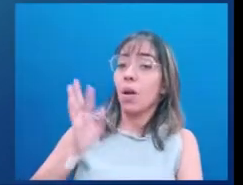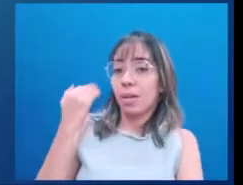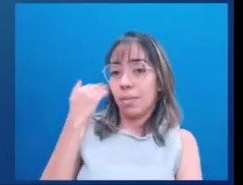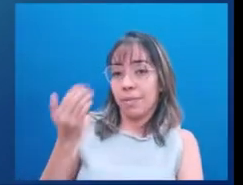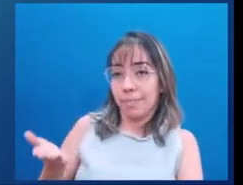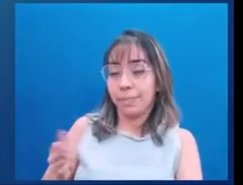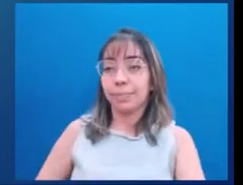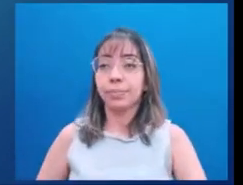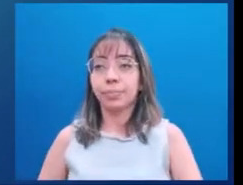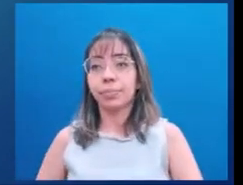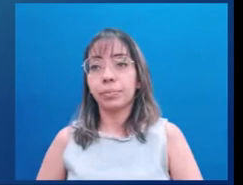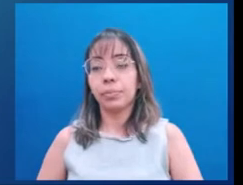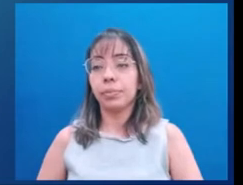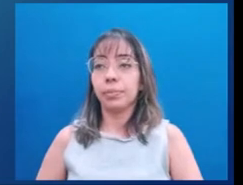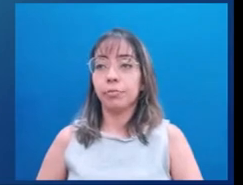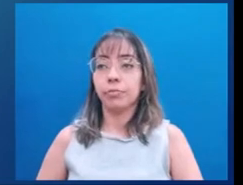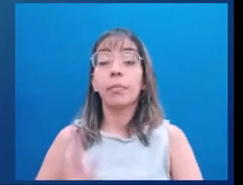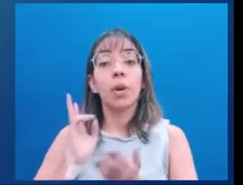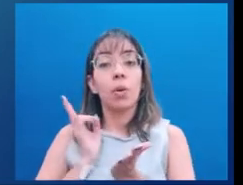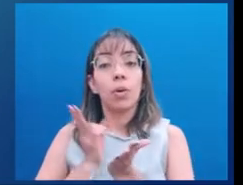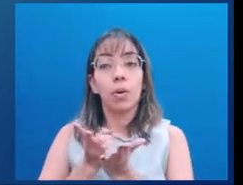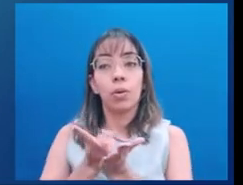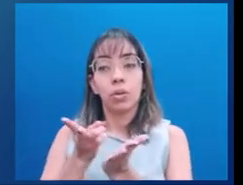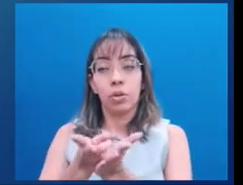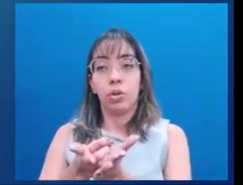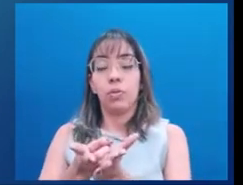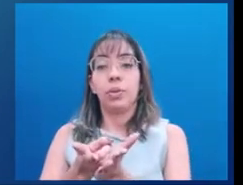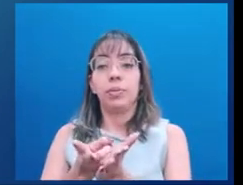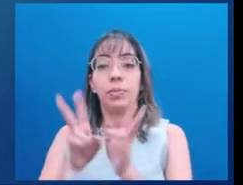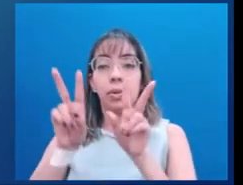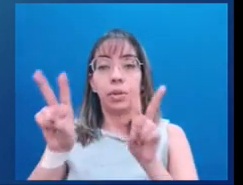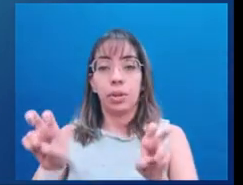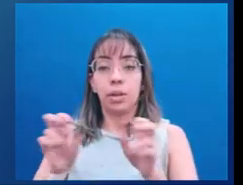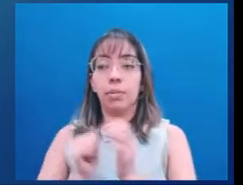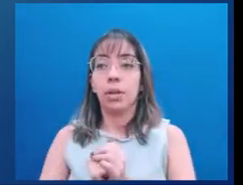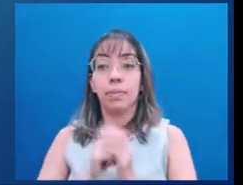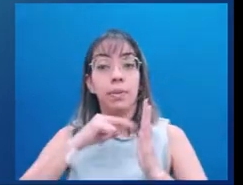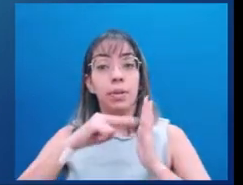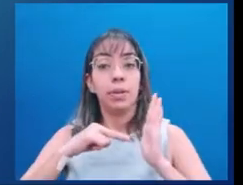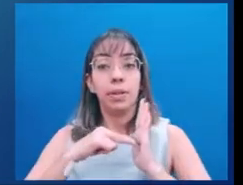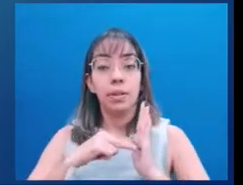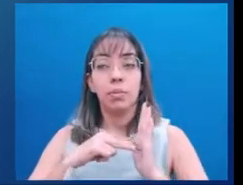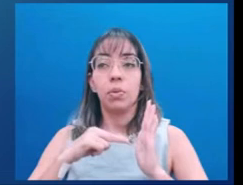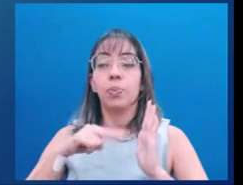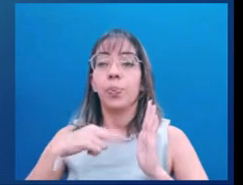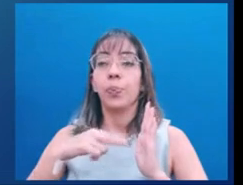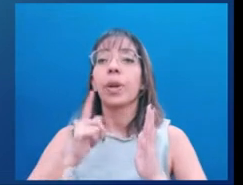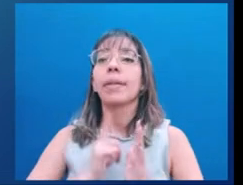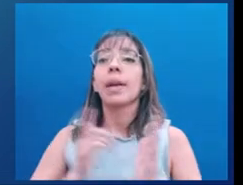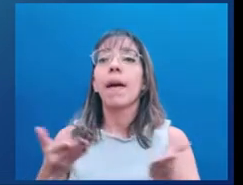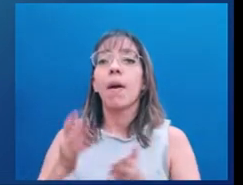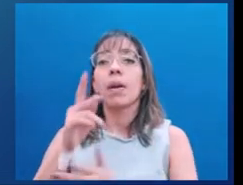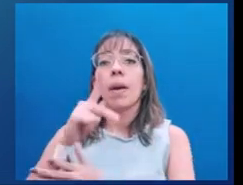interessante. Bem, gente, seguindo Seguindo aqui com a parte de